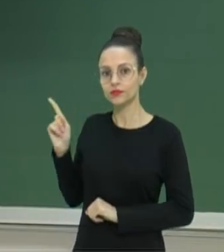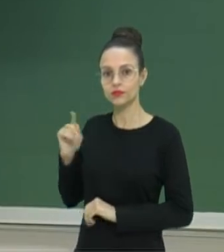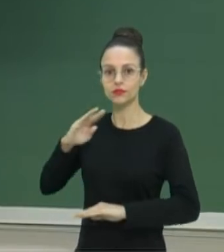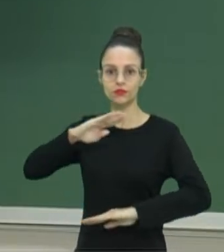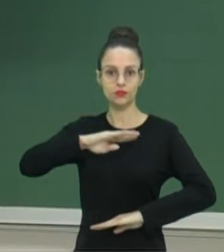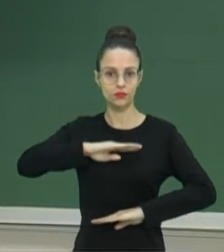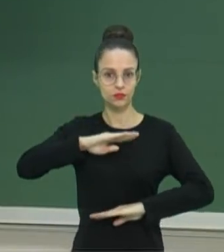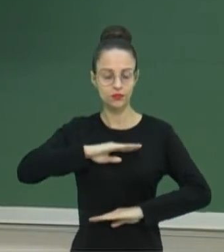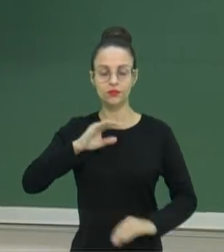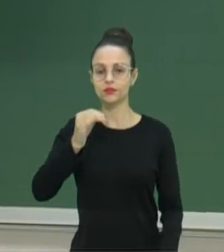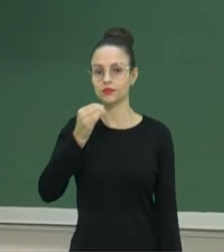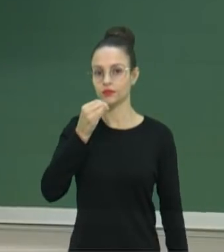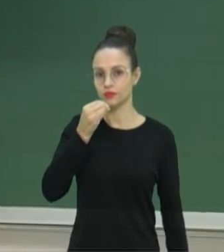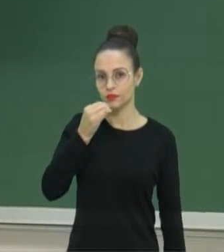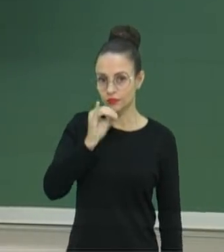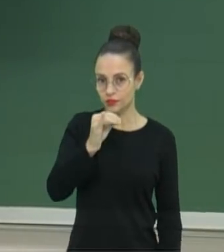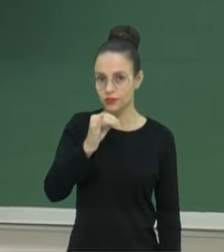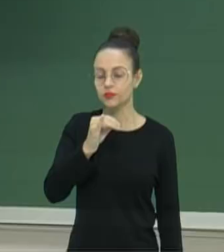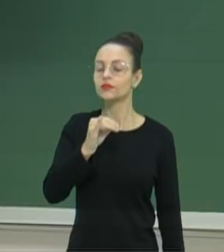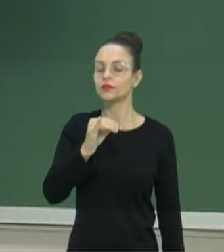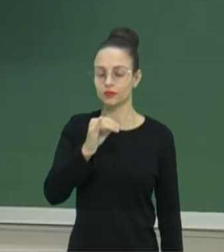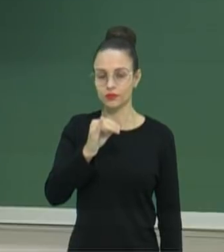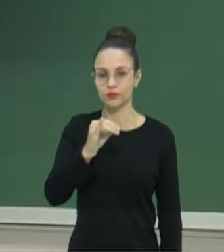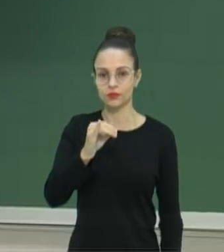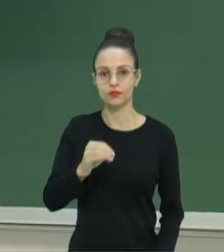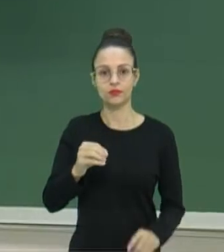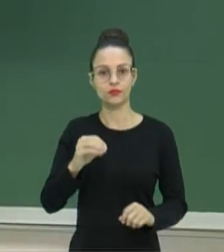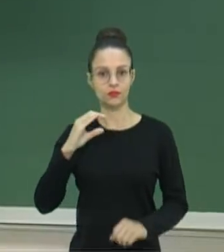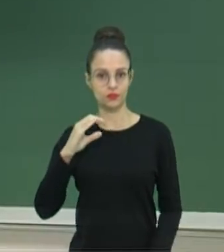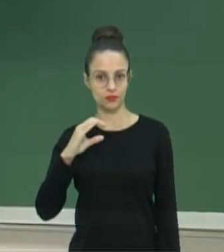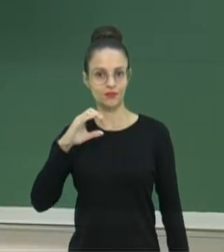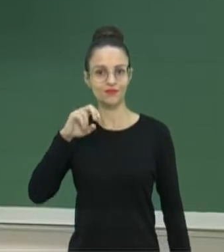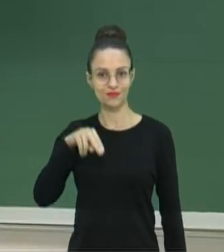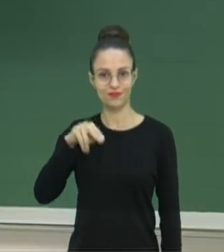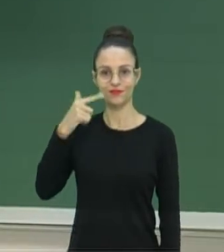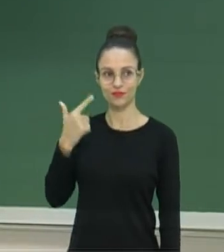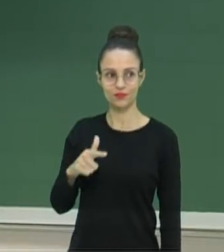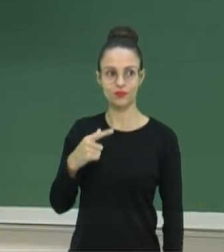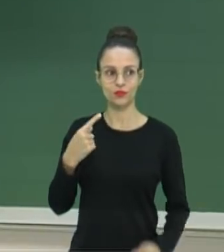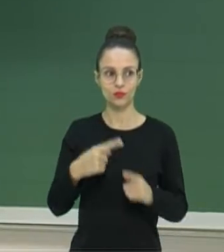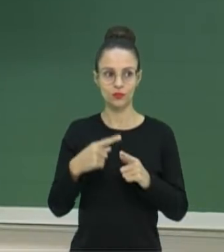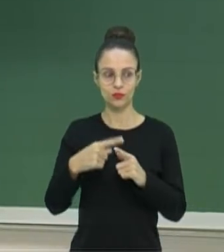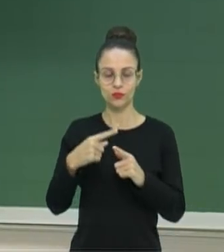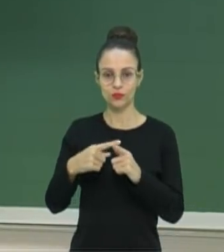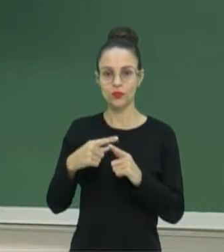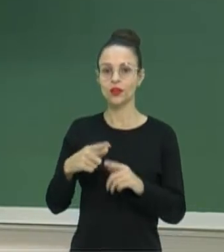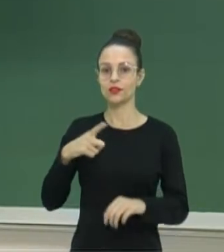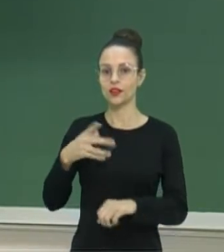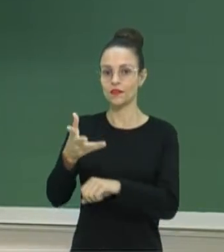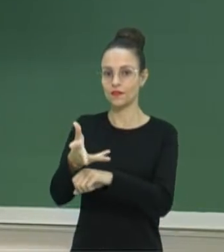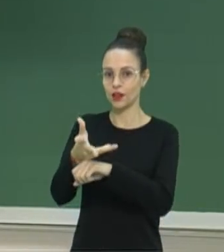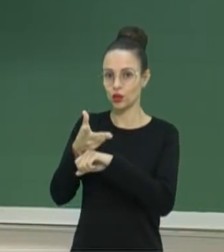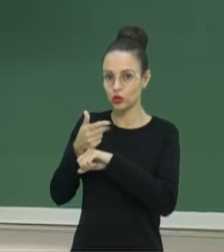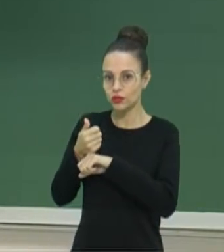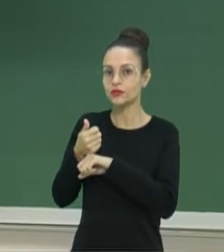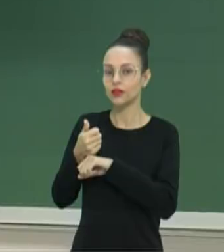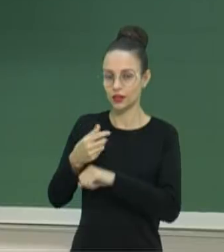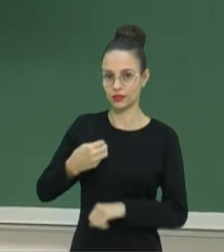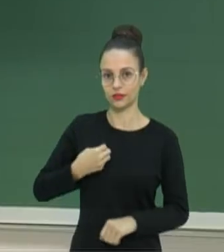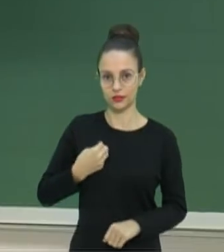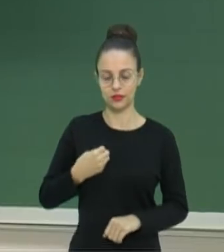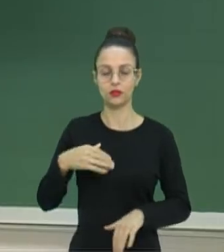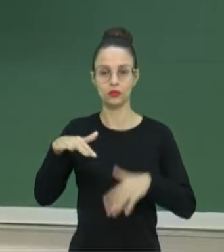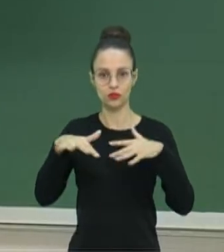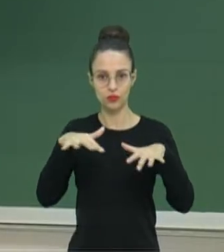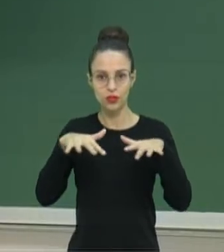situação, em energia cinética, novamente, porque a pessoa tem velocidade, porque ela está em